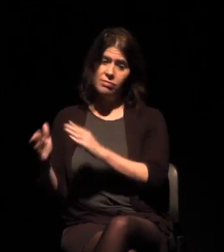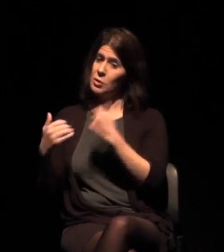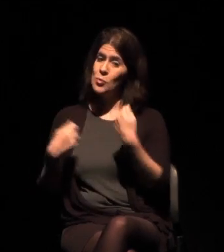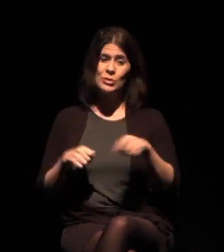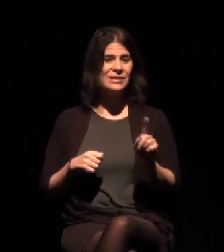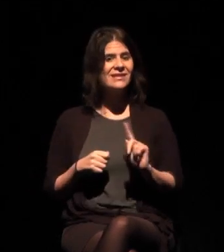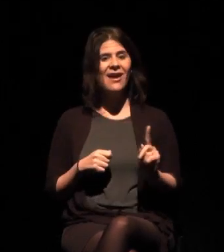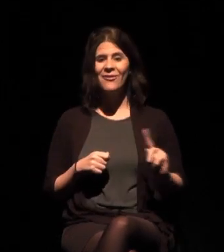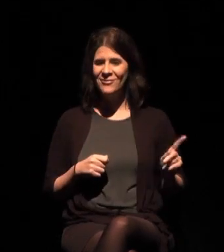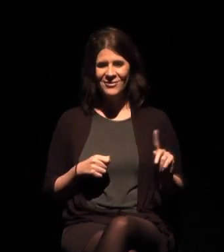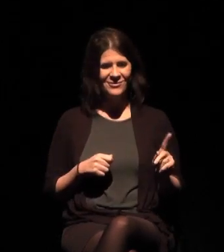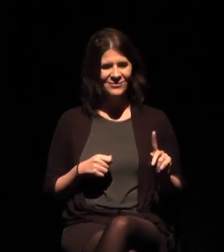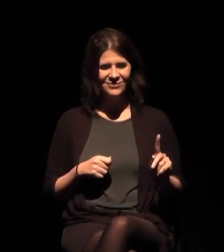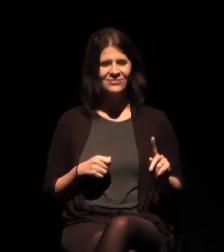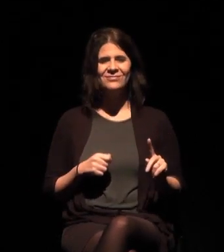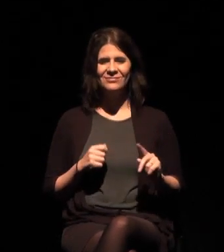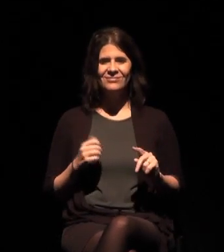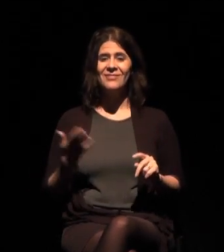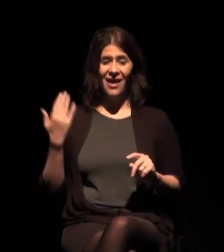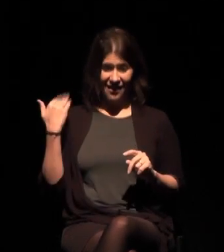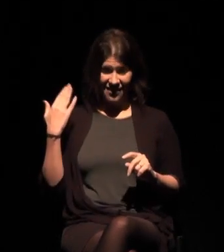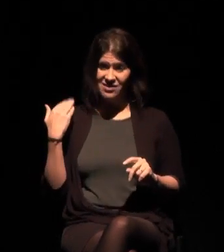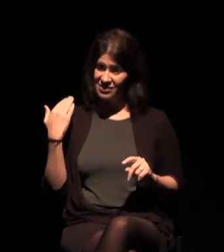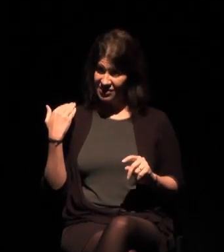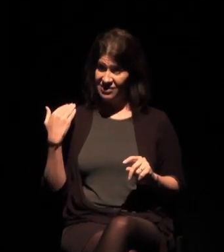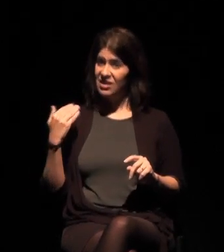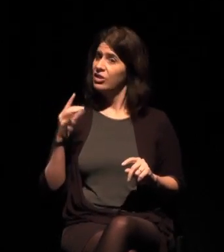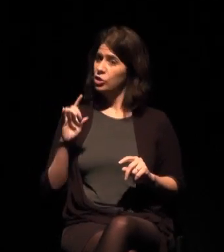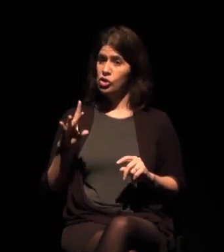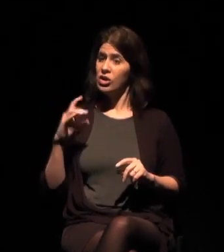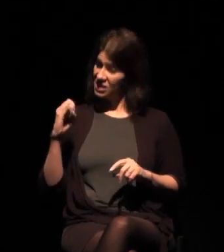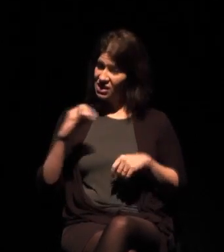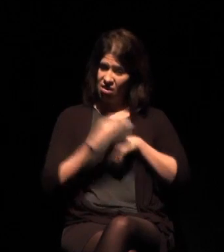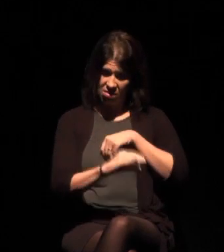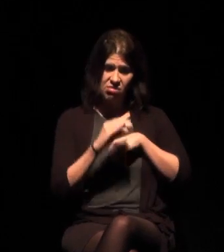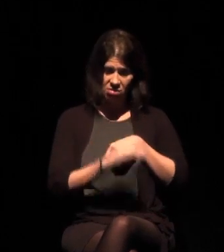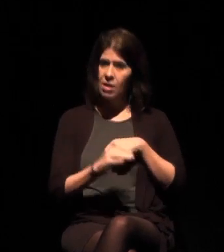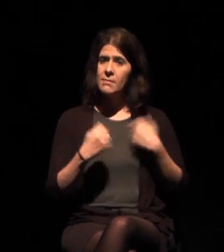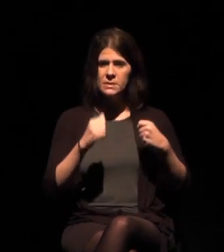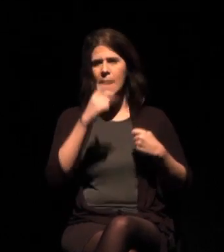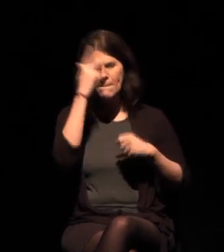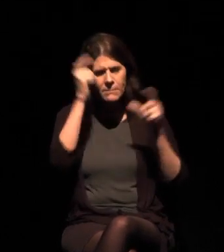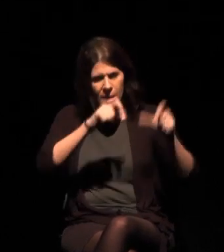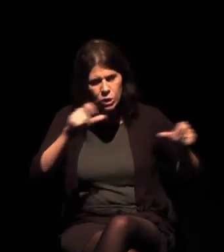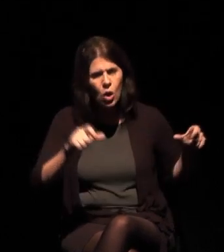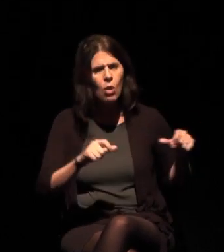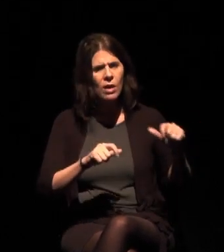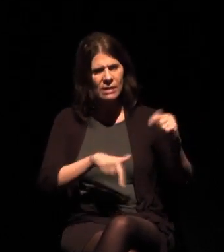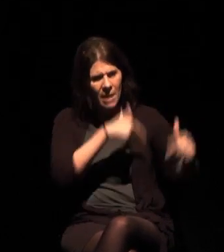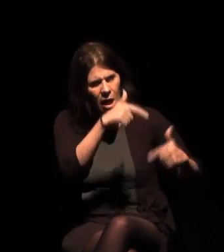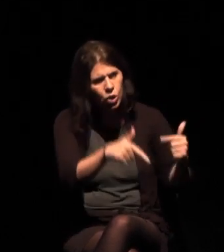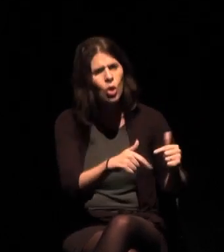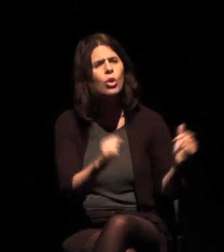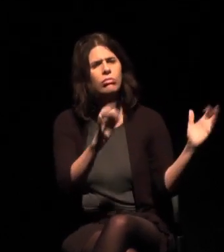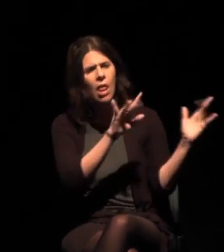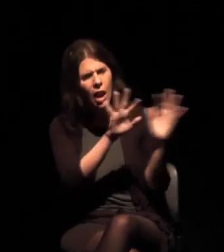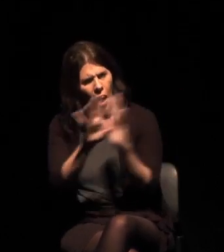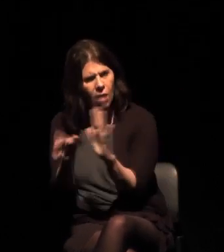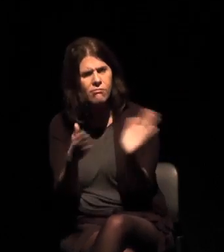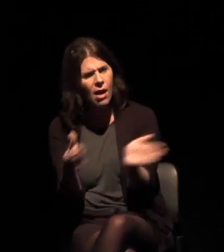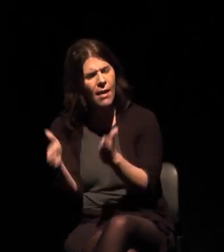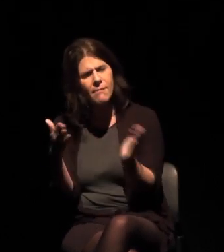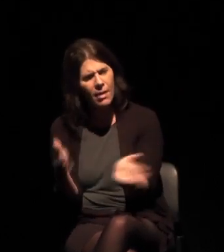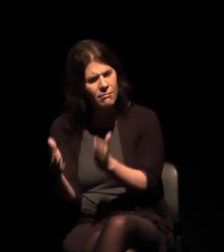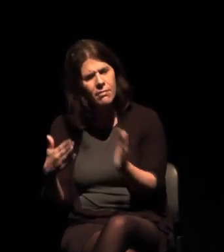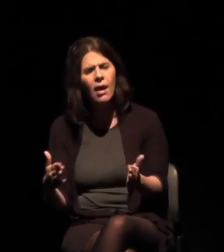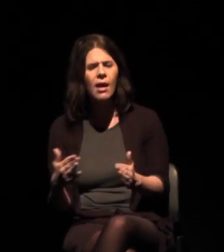investimento sair em edifícios em muita mão de obra e e aí é justamento muito